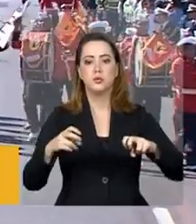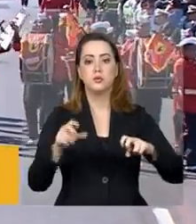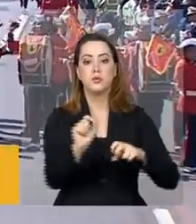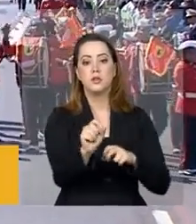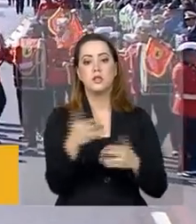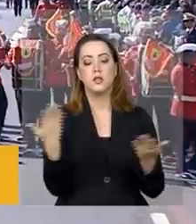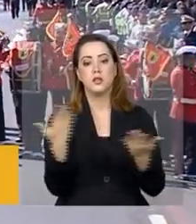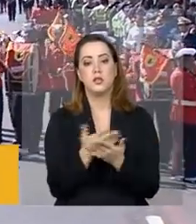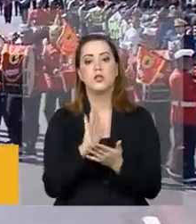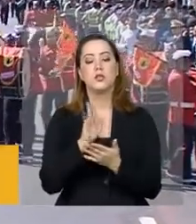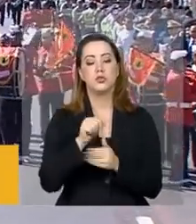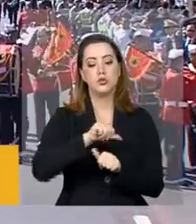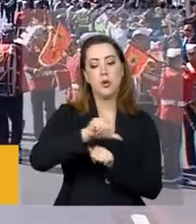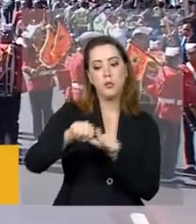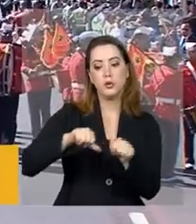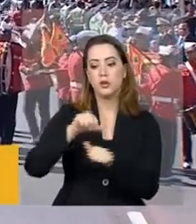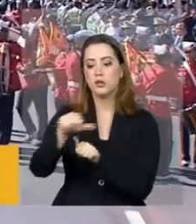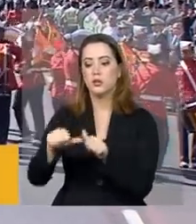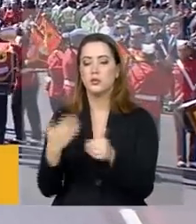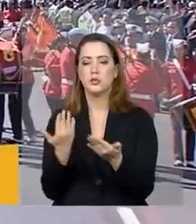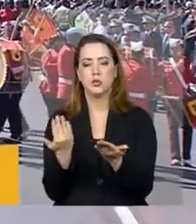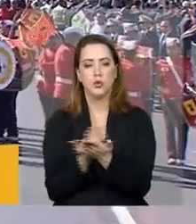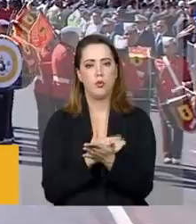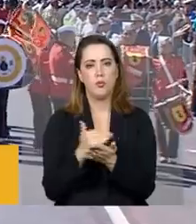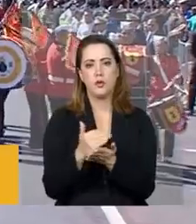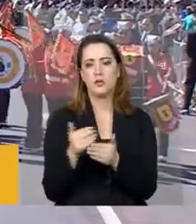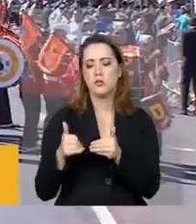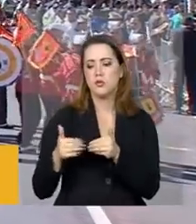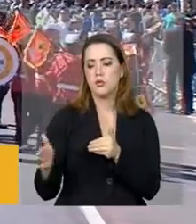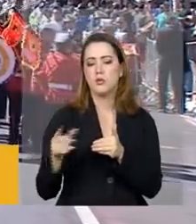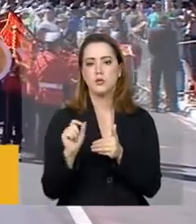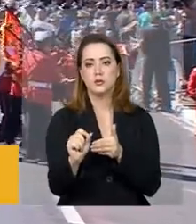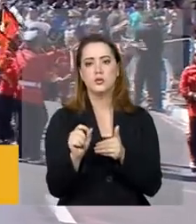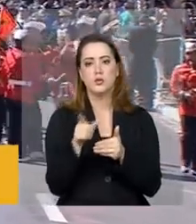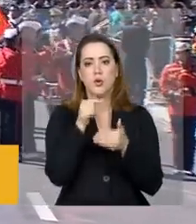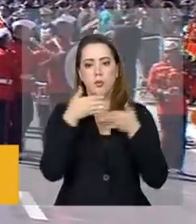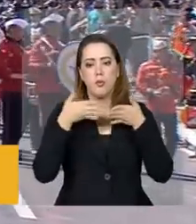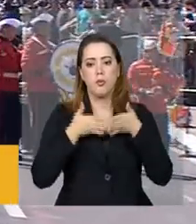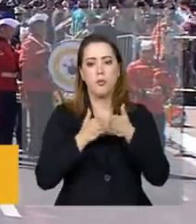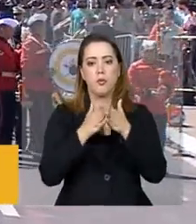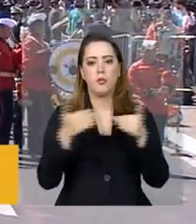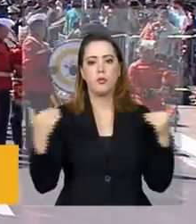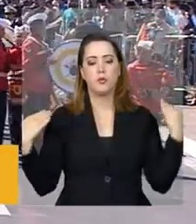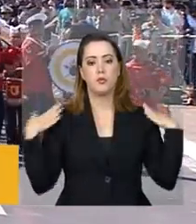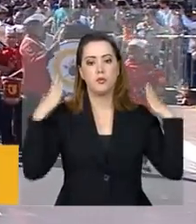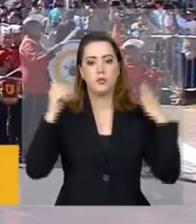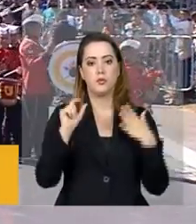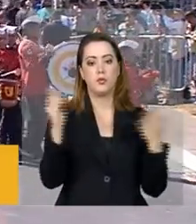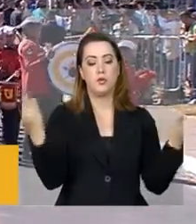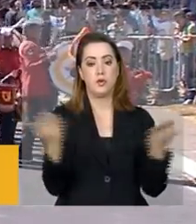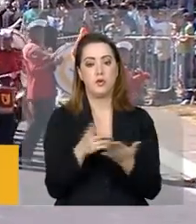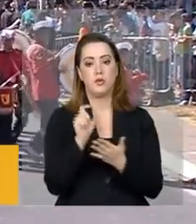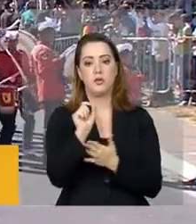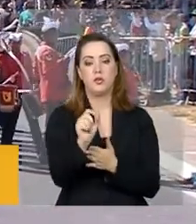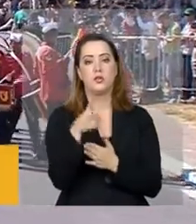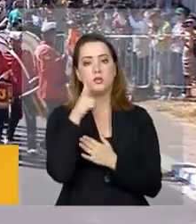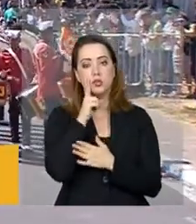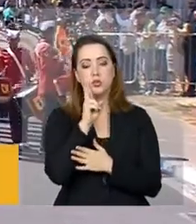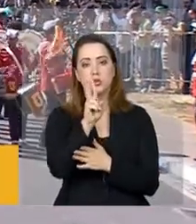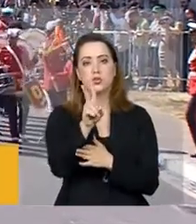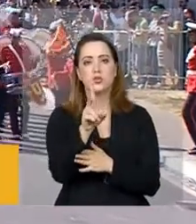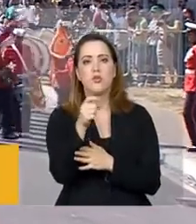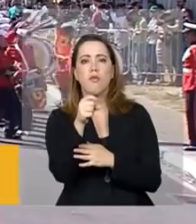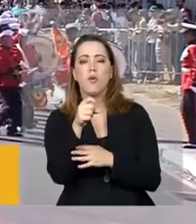já está evoluindo, né, porque ela veio abrindo o desfile da Marinha. Eles estavam em formato de âncora, impressão minha, que a gente está vendo aqui numa posição que não permite